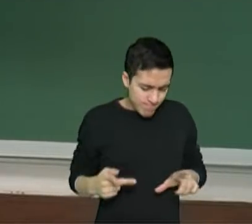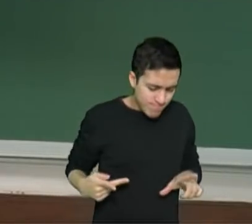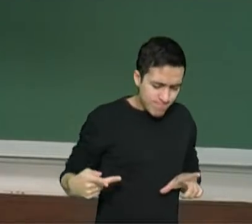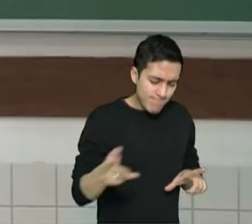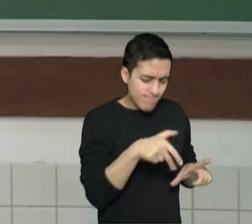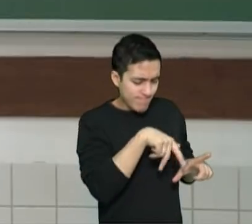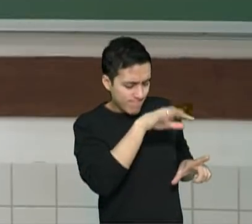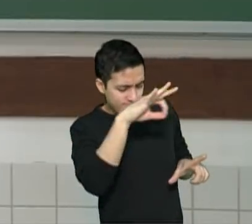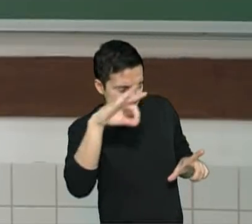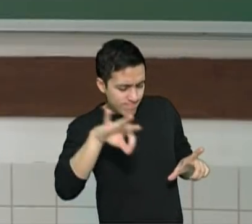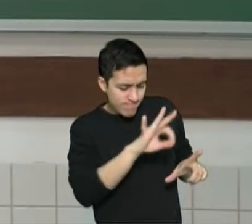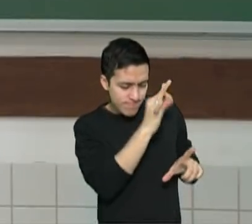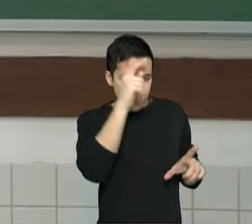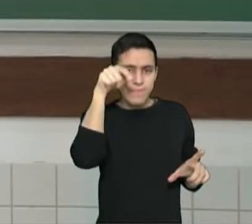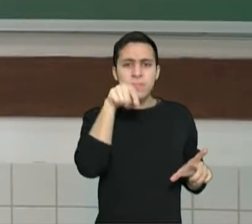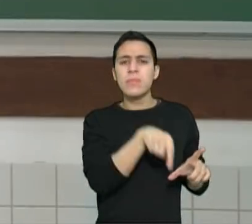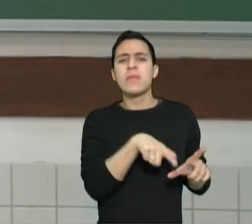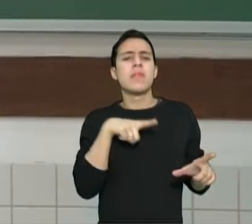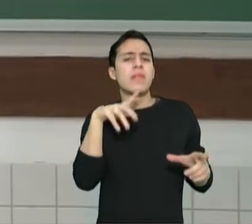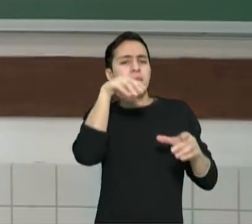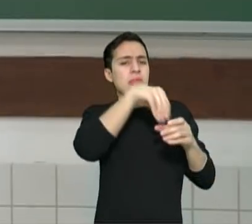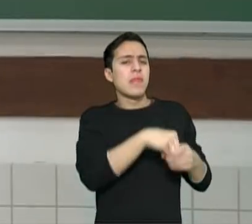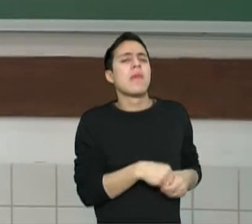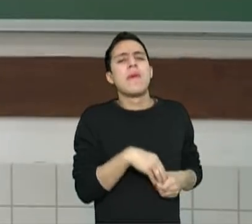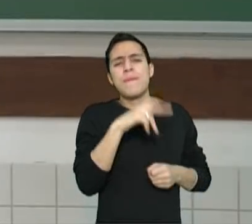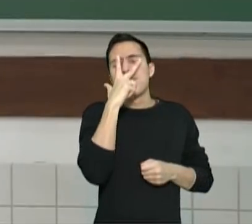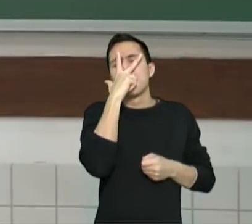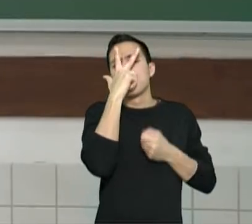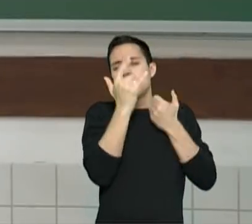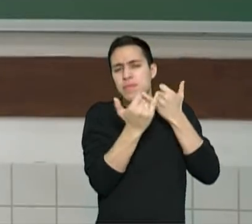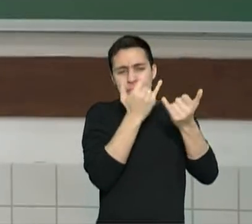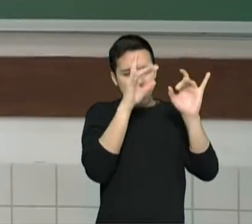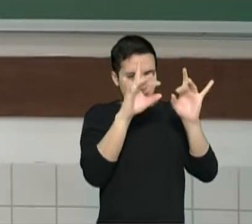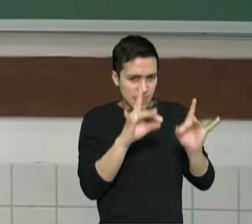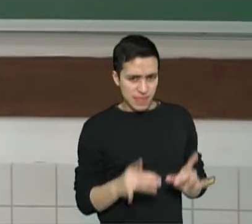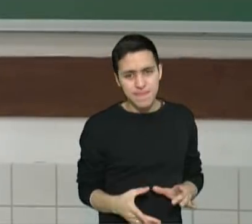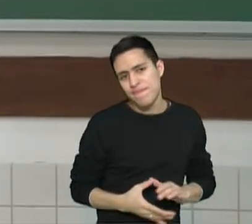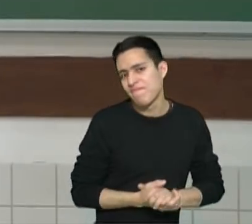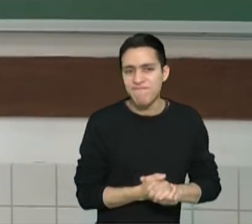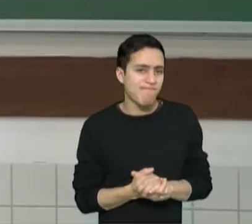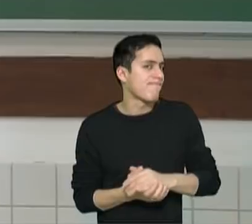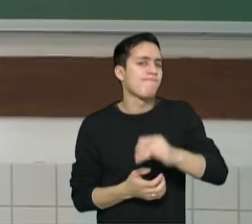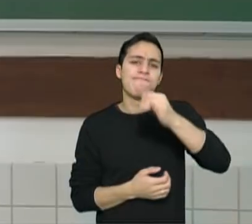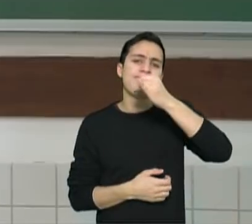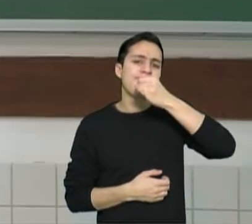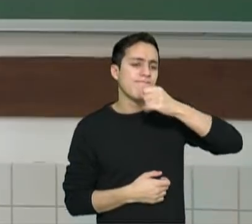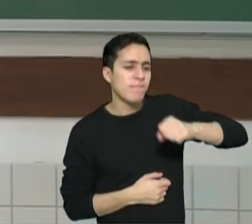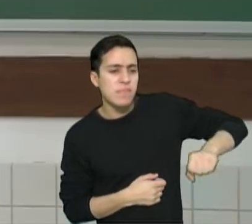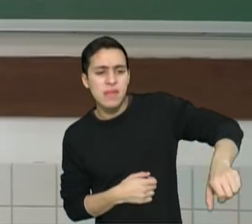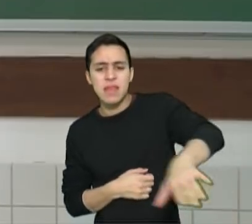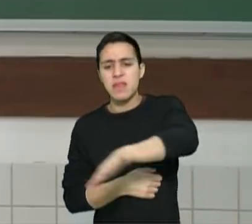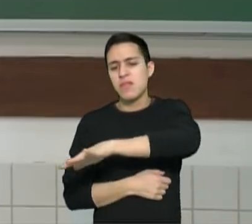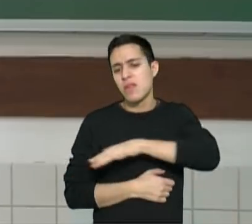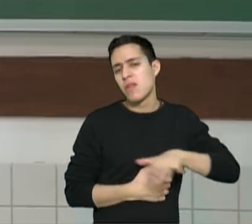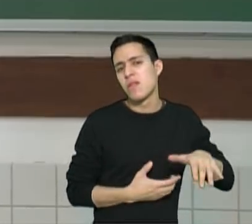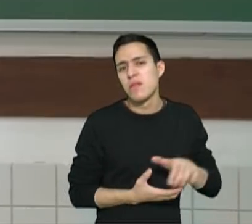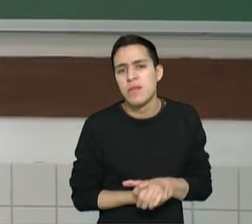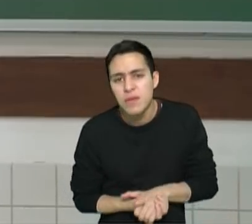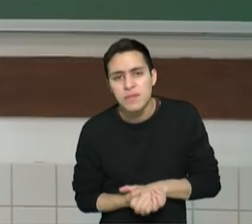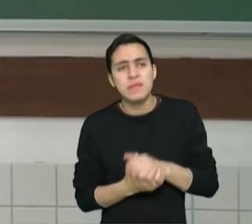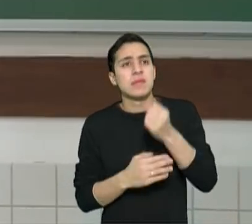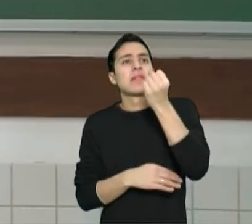né? Trazendo nessas pinturas detalhes, né? Como a prof falou, né? Da região, né? Então,